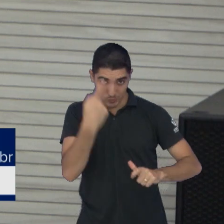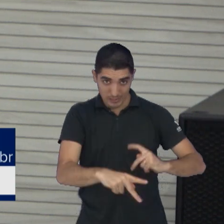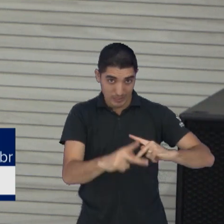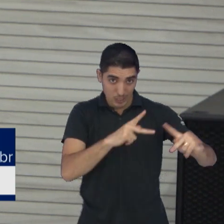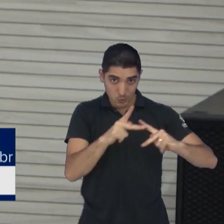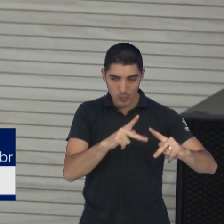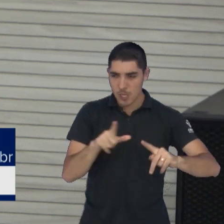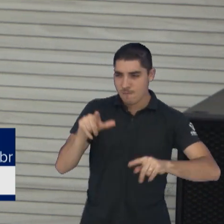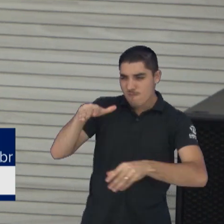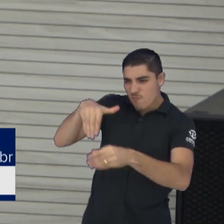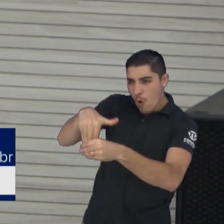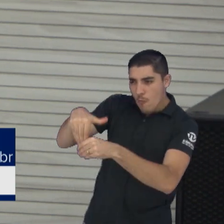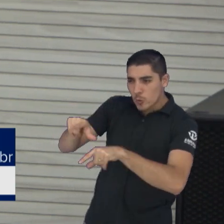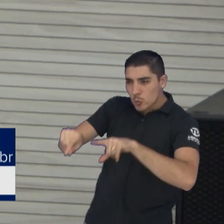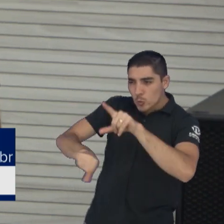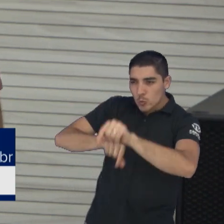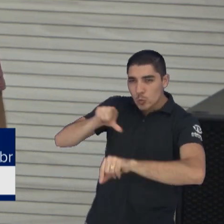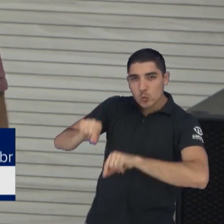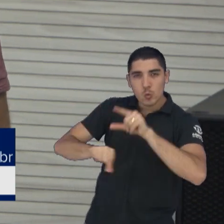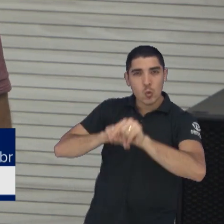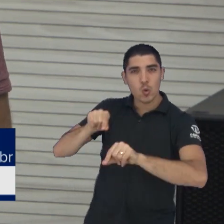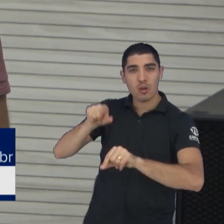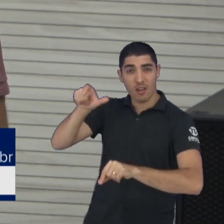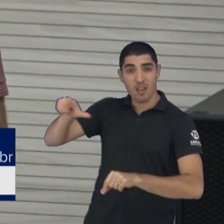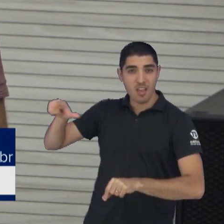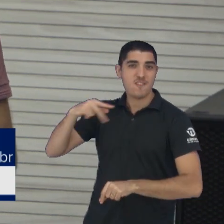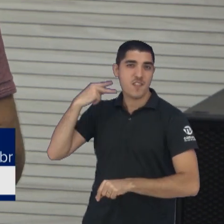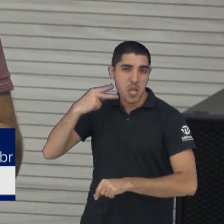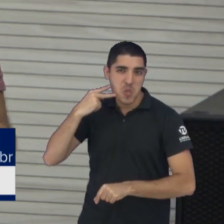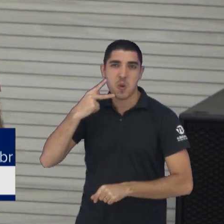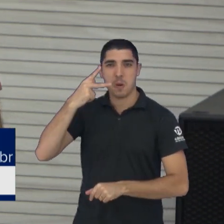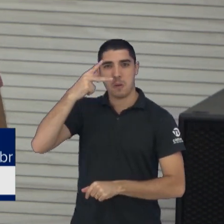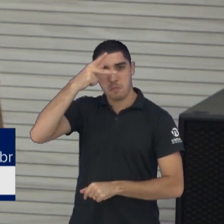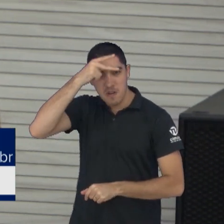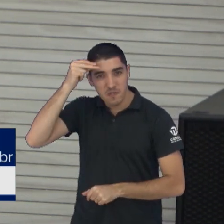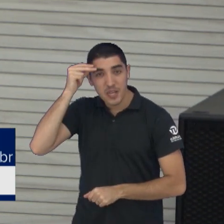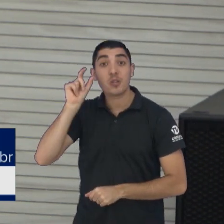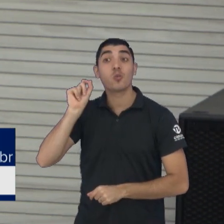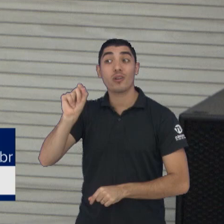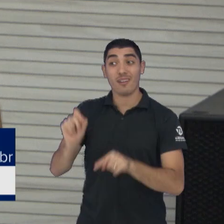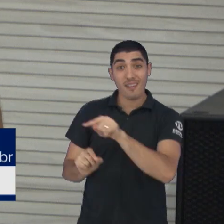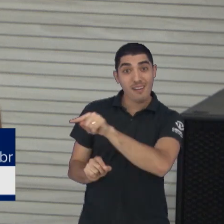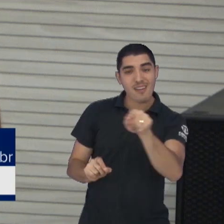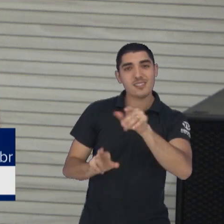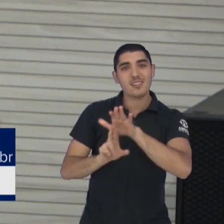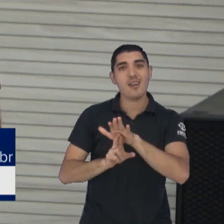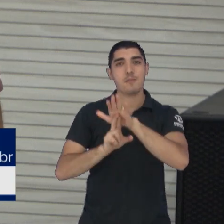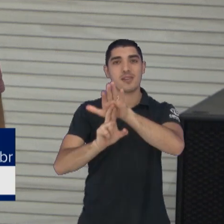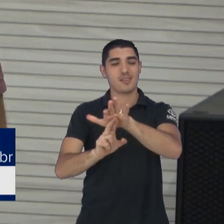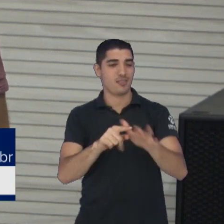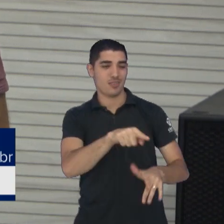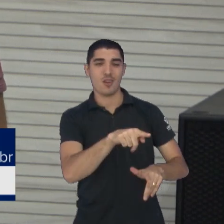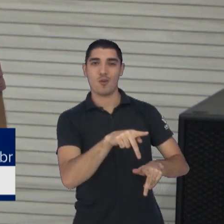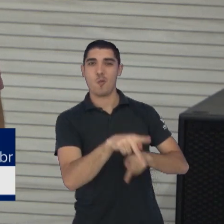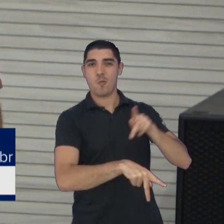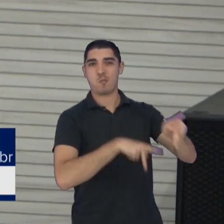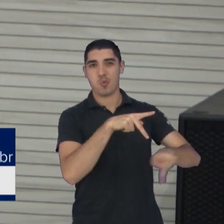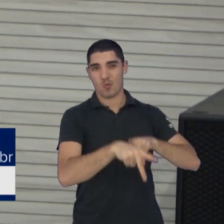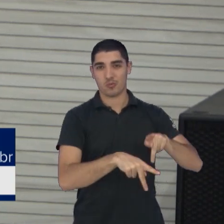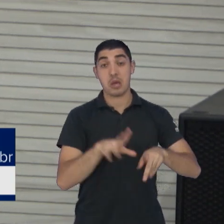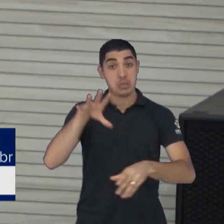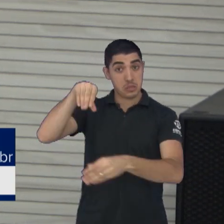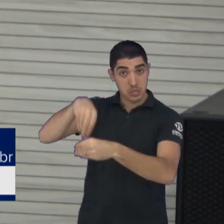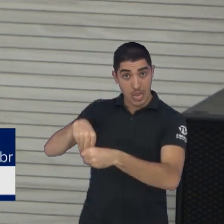crescer cada vez mais e ter o povo aí representado, tanto no Poder Executivo como no